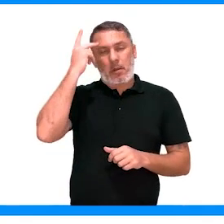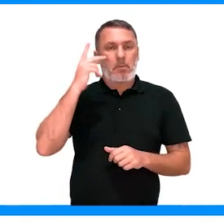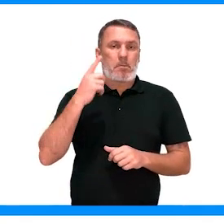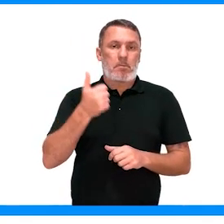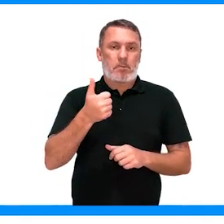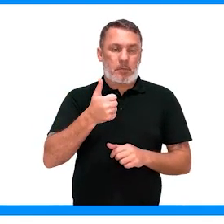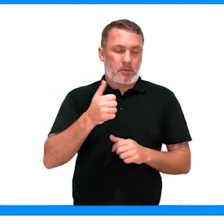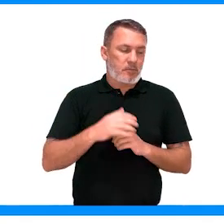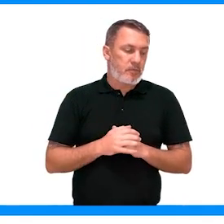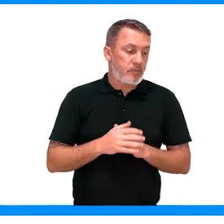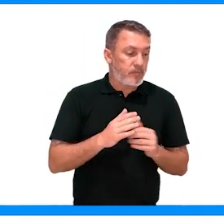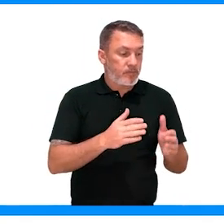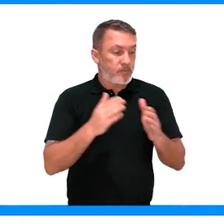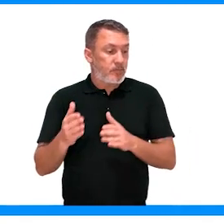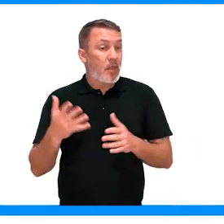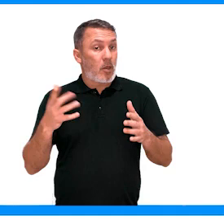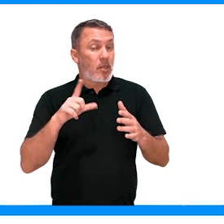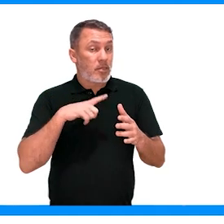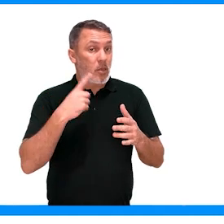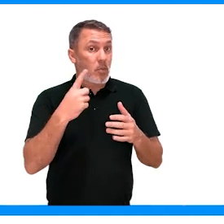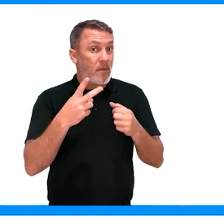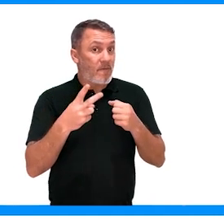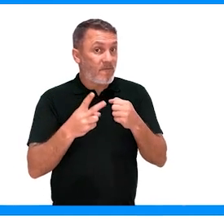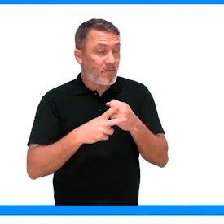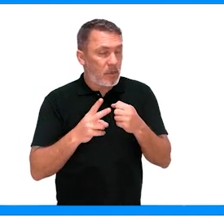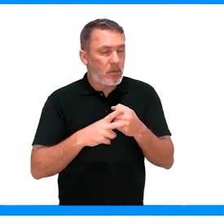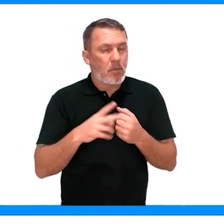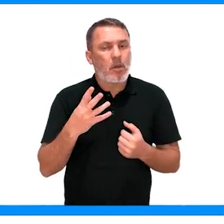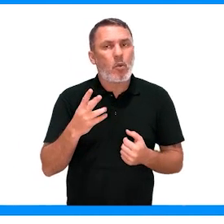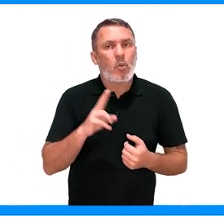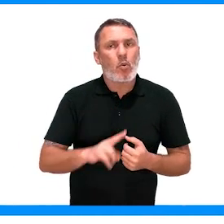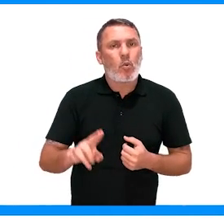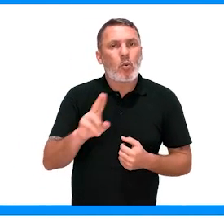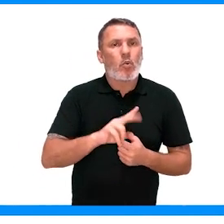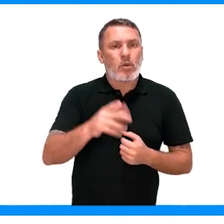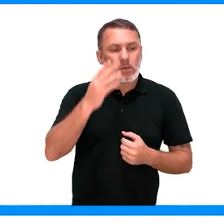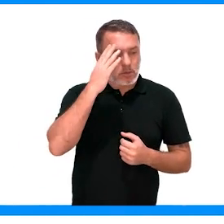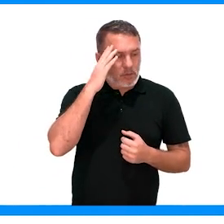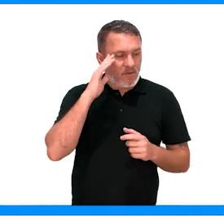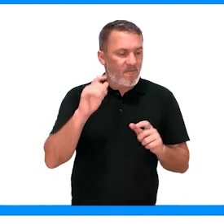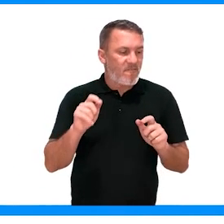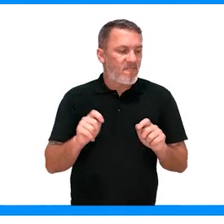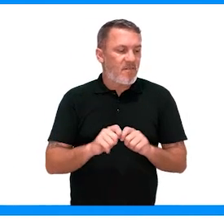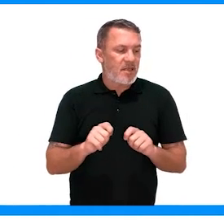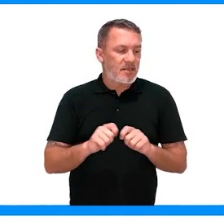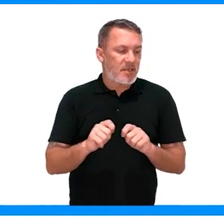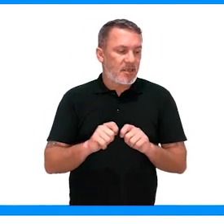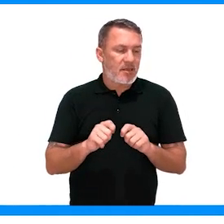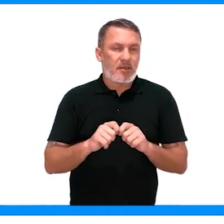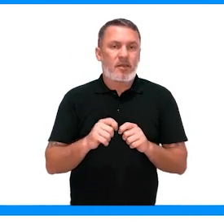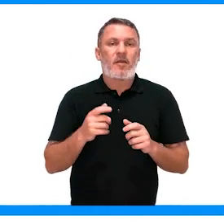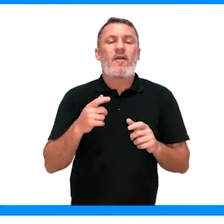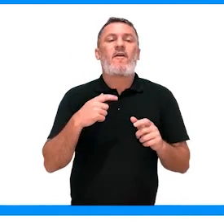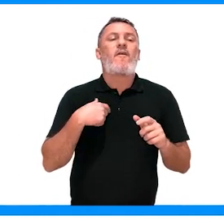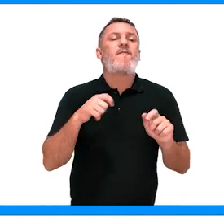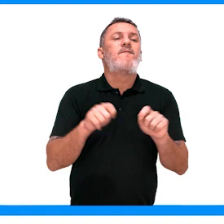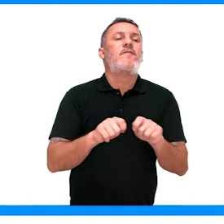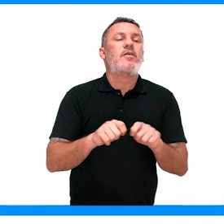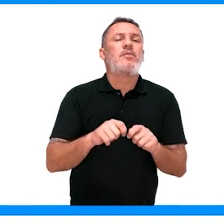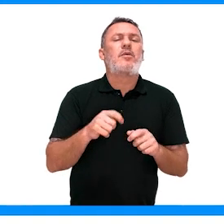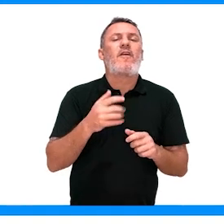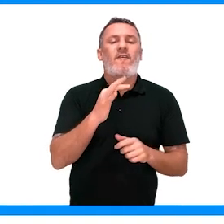traeis, eles traem. Agora nós vamos para um verbinho que é muito usado, né? Porque é o verbo fazer. Fazer em espanhol